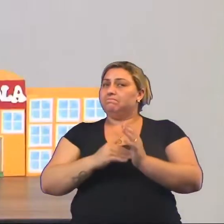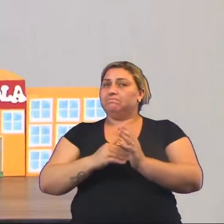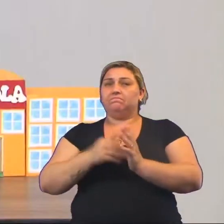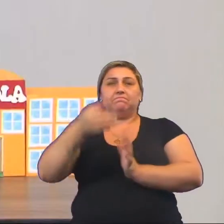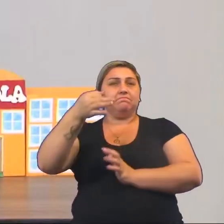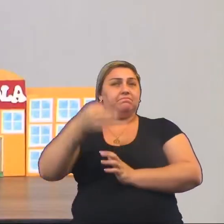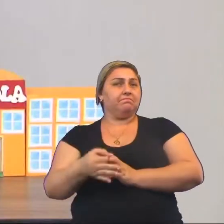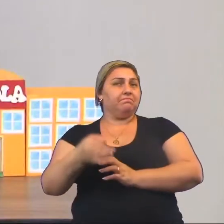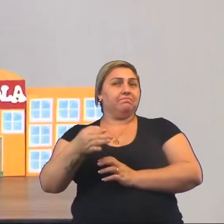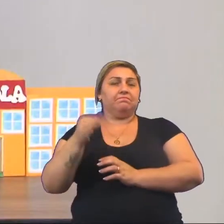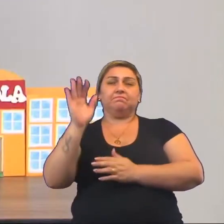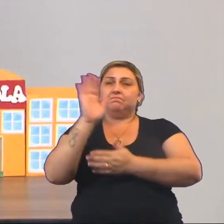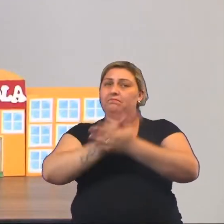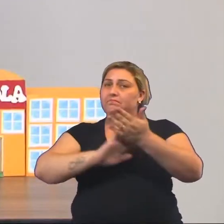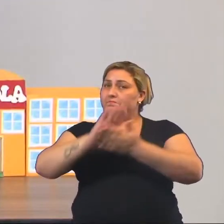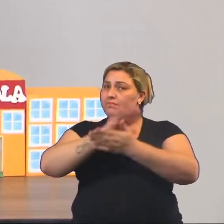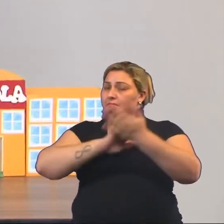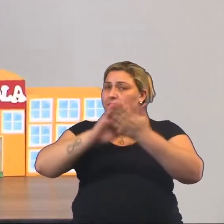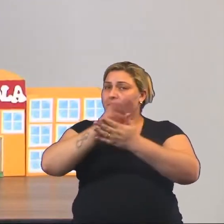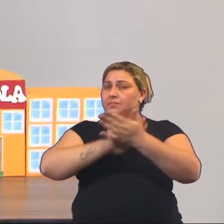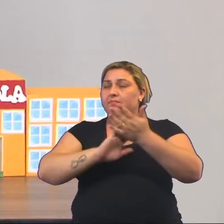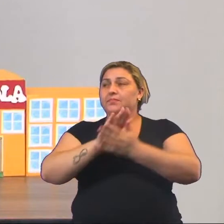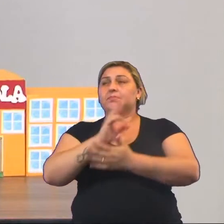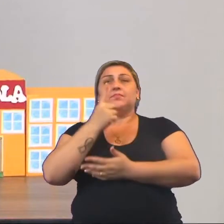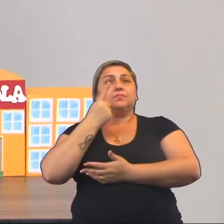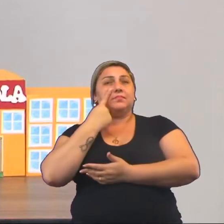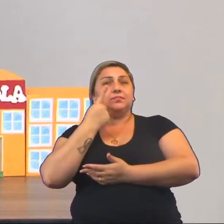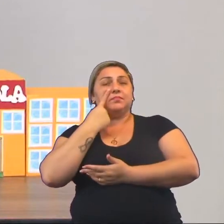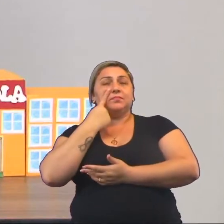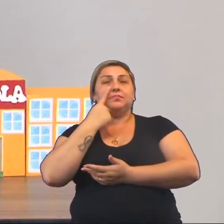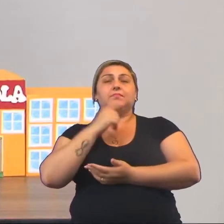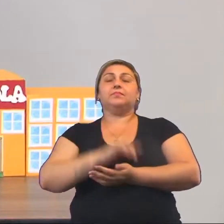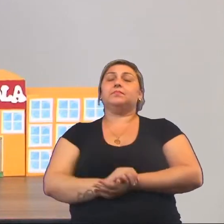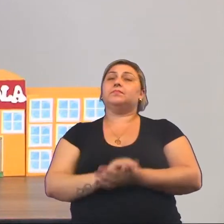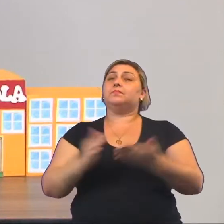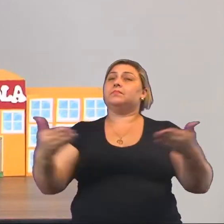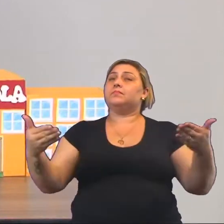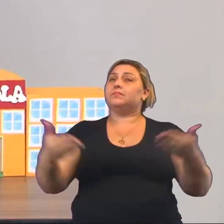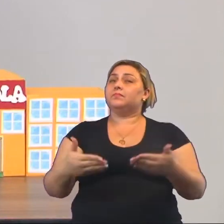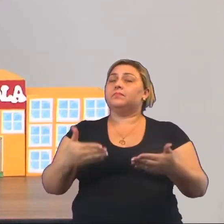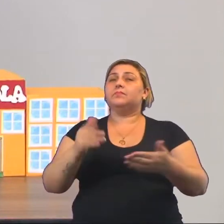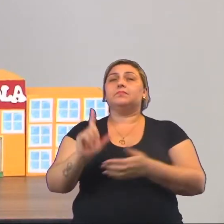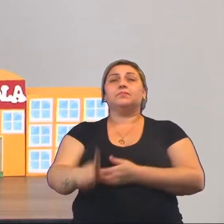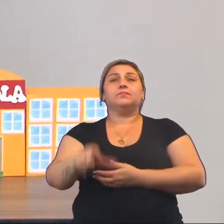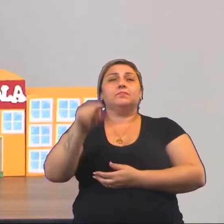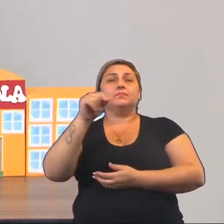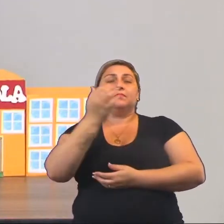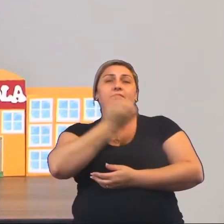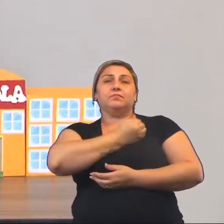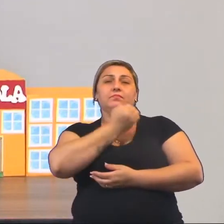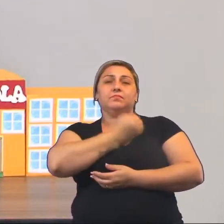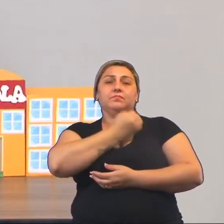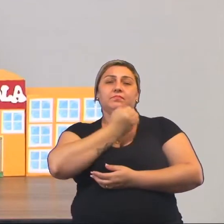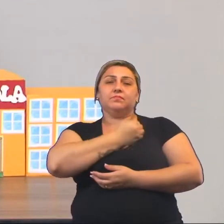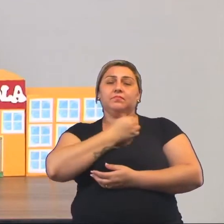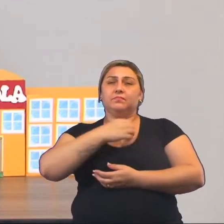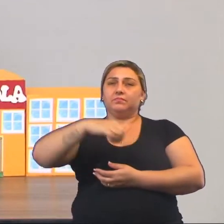não acertamos nenhuma, crianças. Vamos lá? Então agora eu vou escolher o número